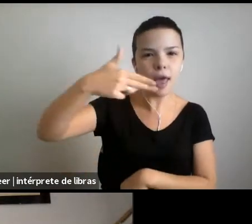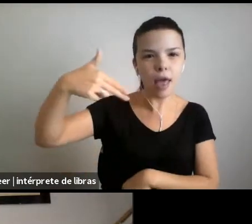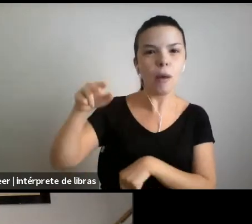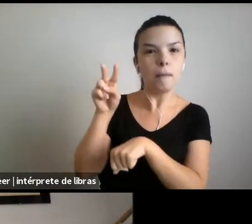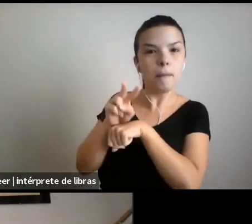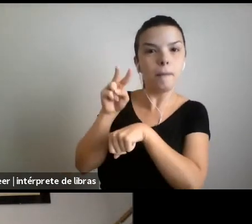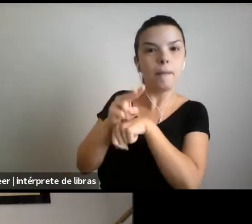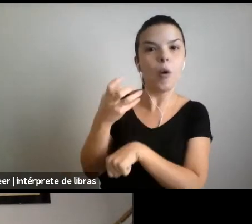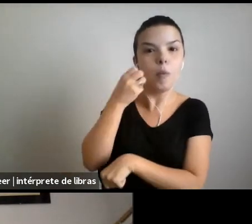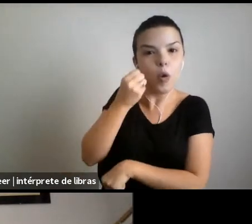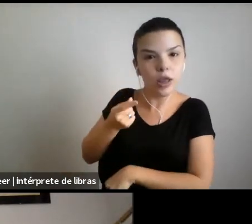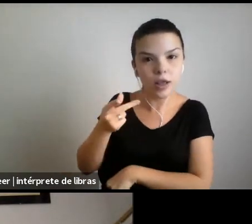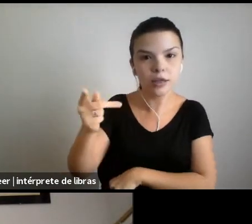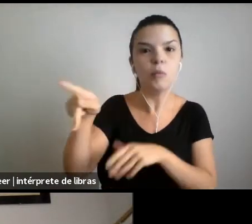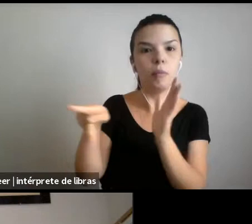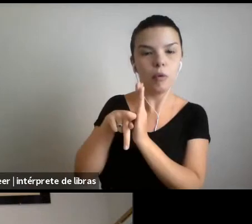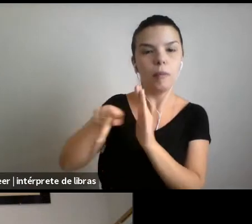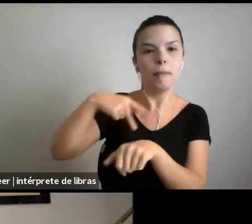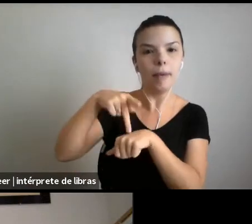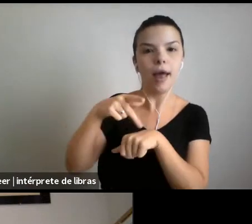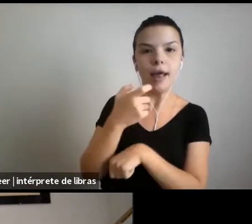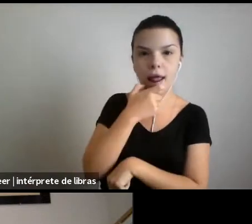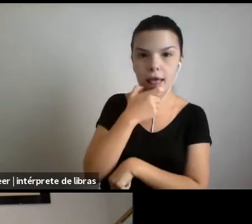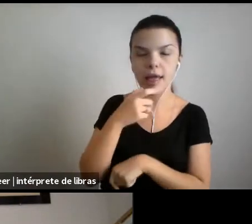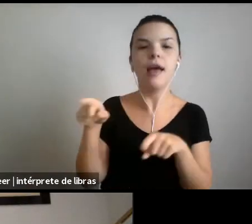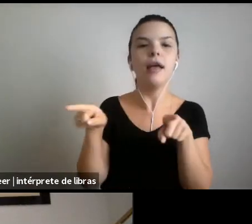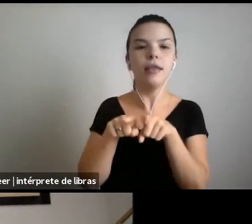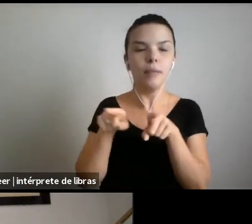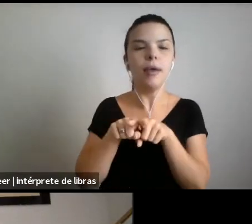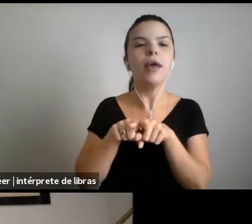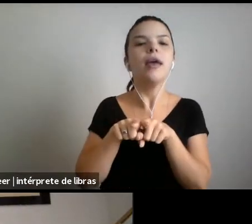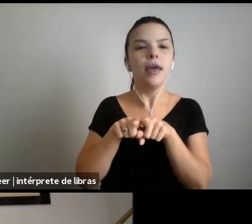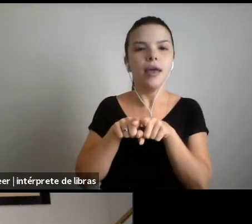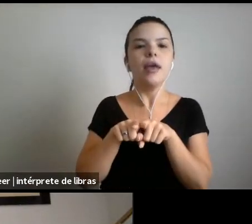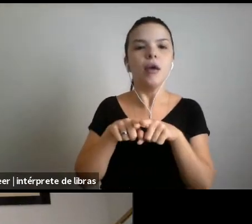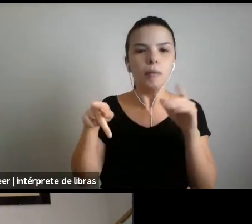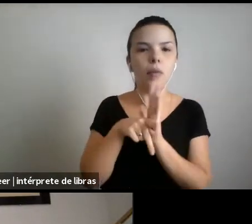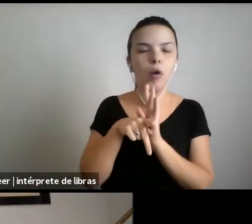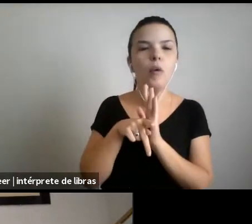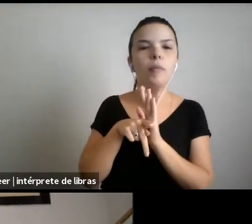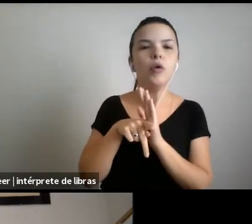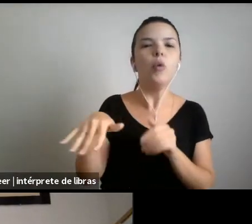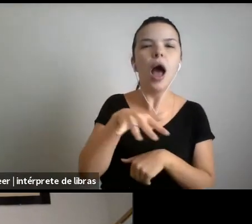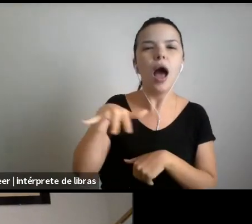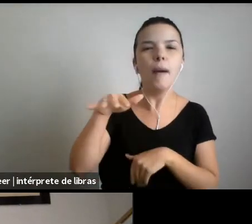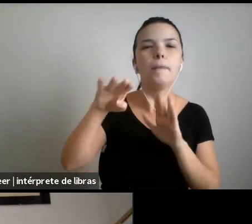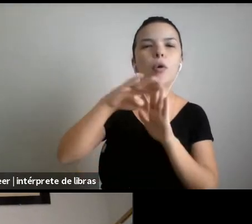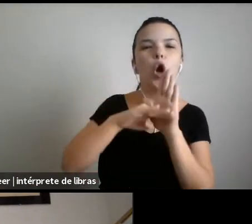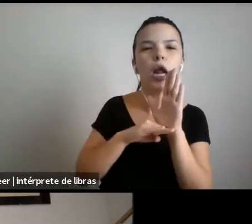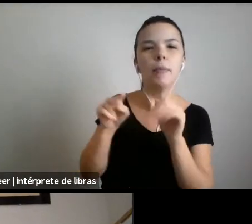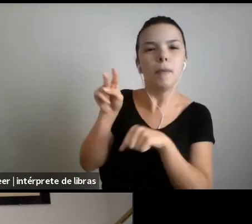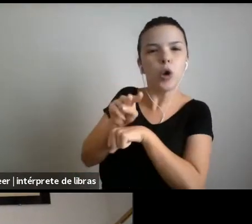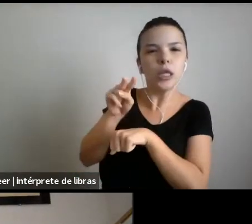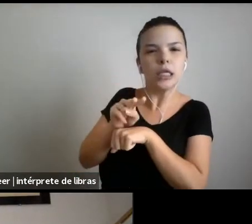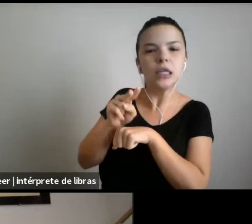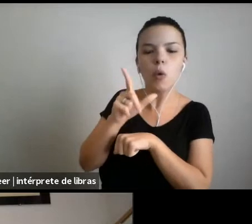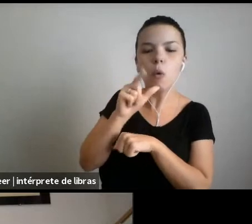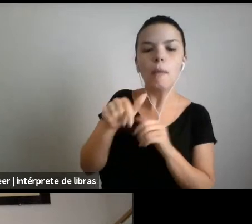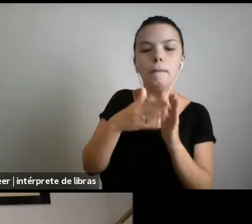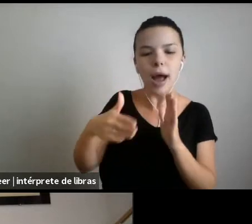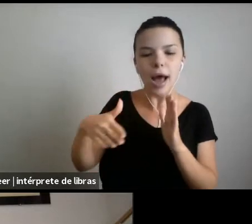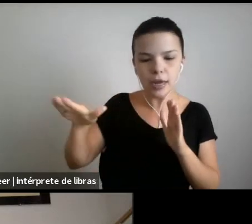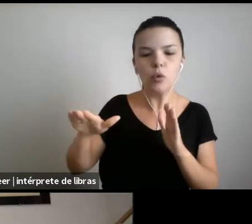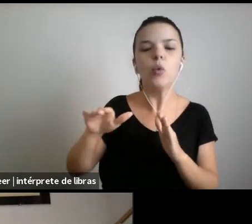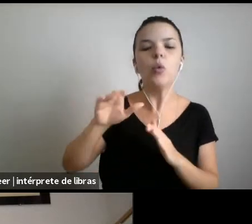e coordena o WDC Global Critical Habitat Marine Protected Area Program, e também é co-diretor